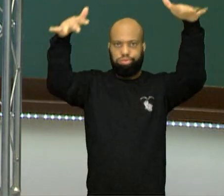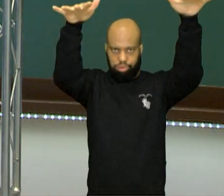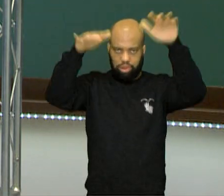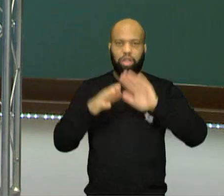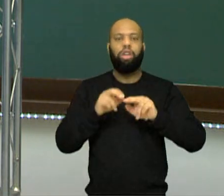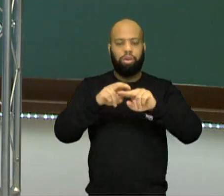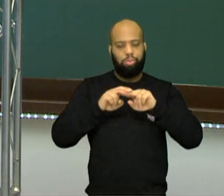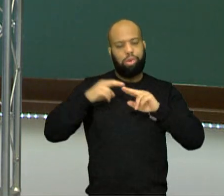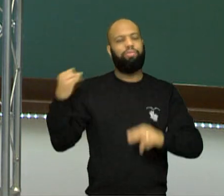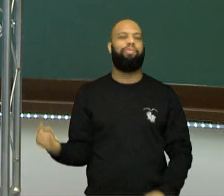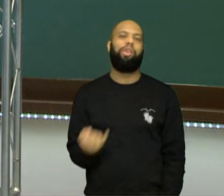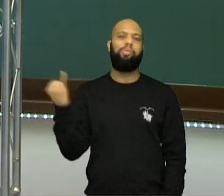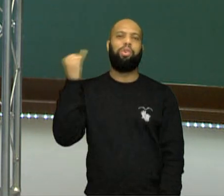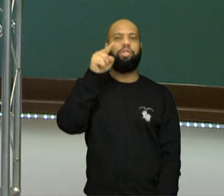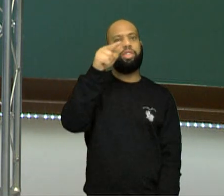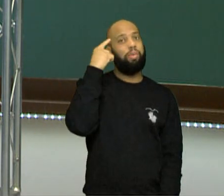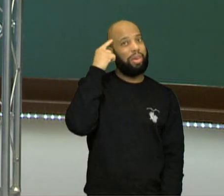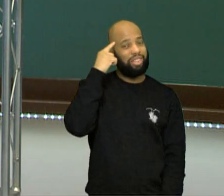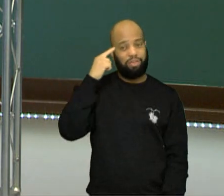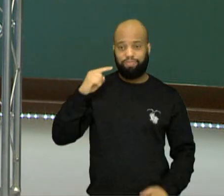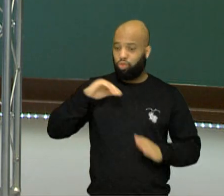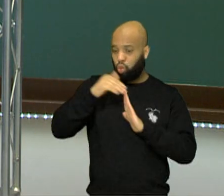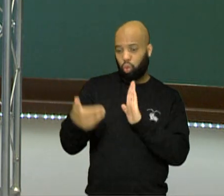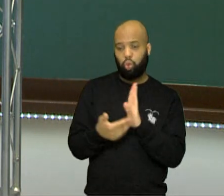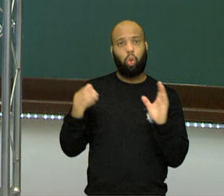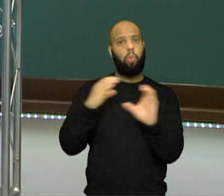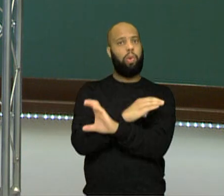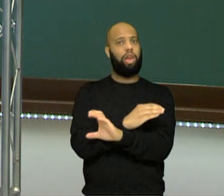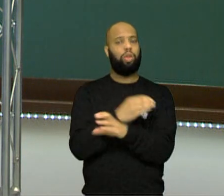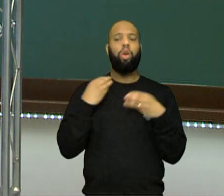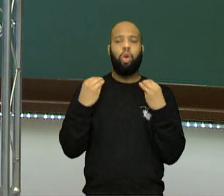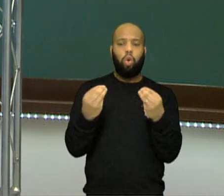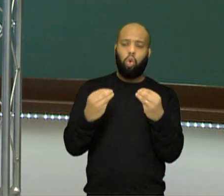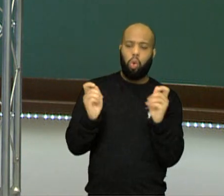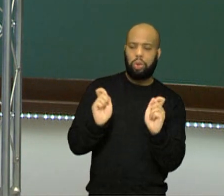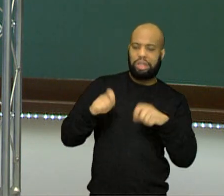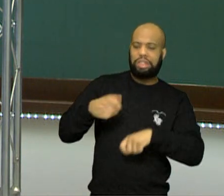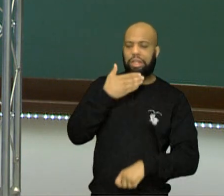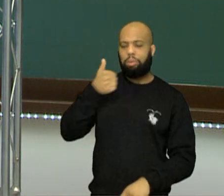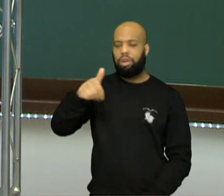você pensar no todo. Como que eu posso melhorar o espaço